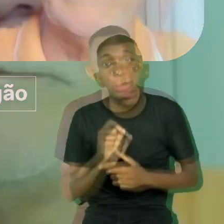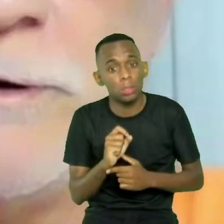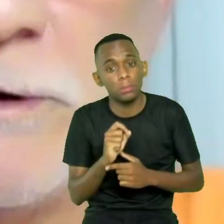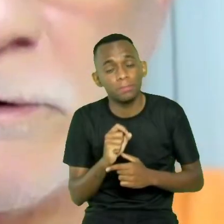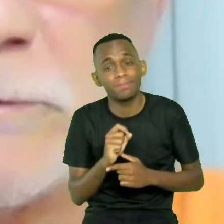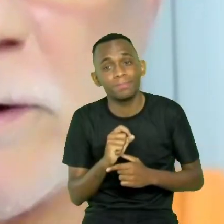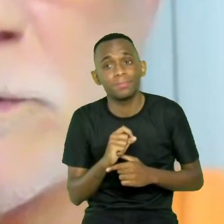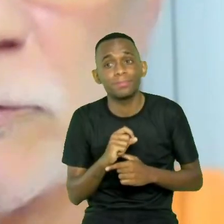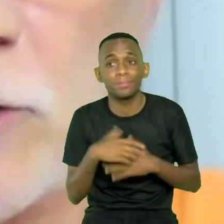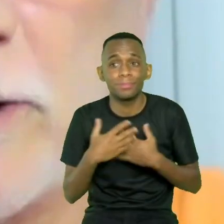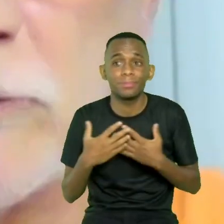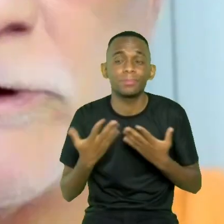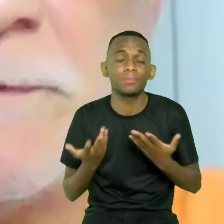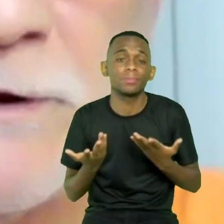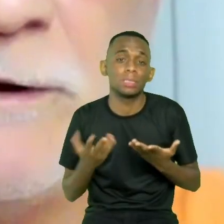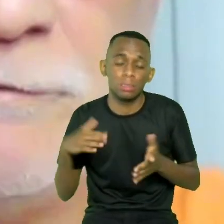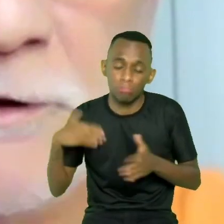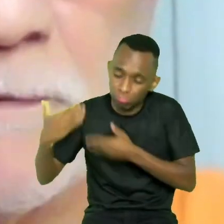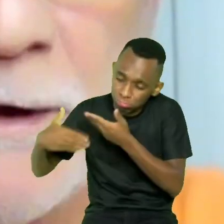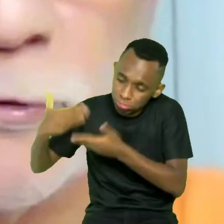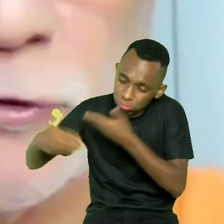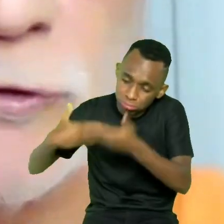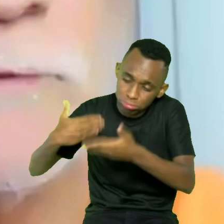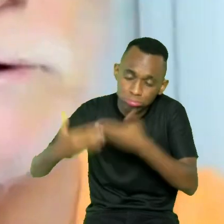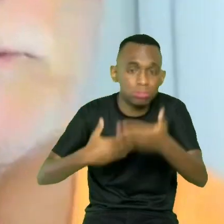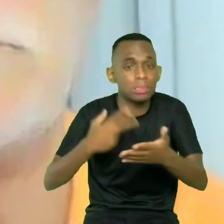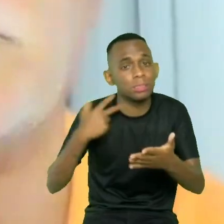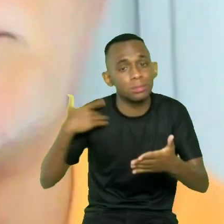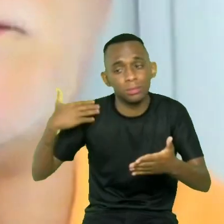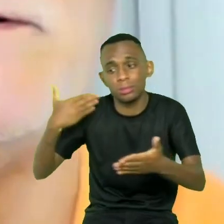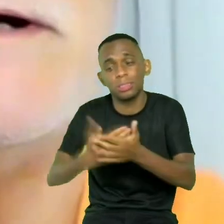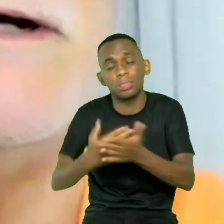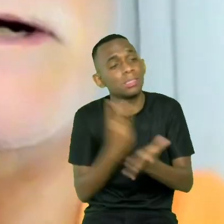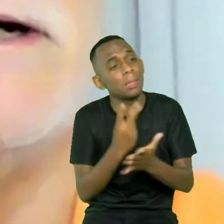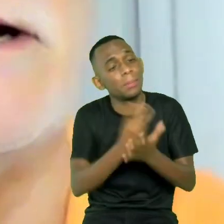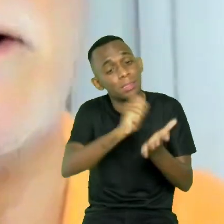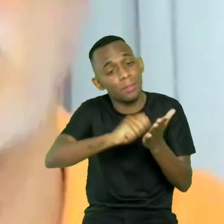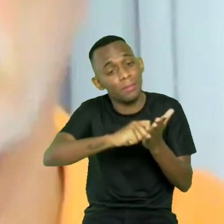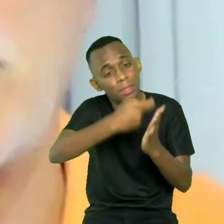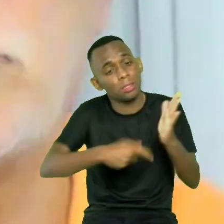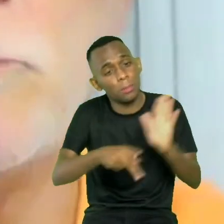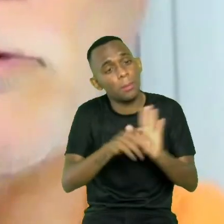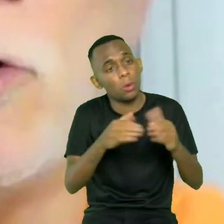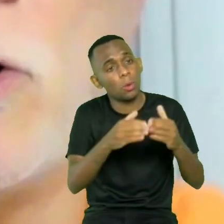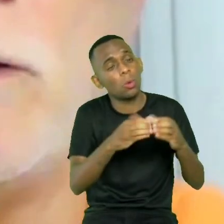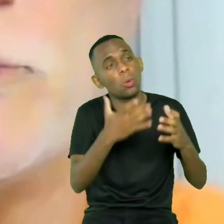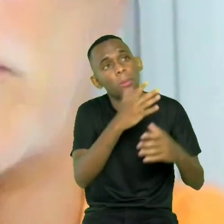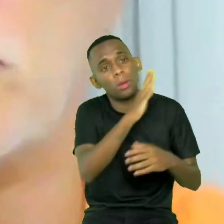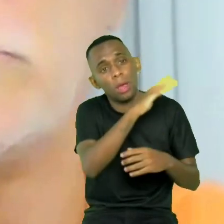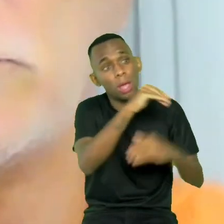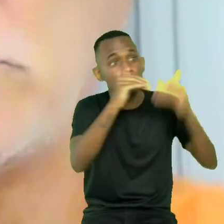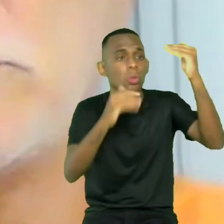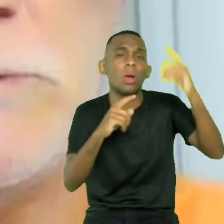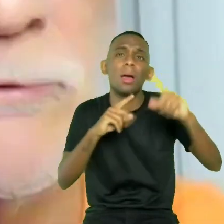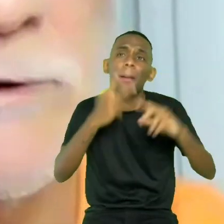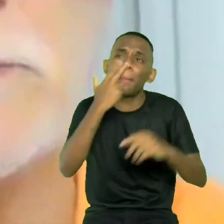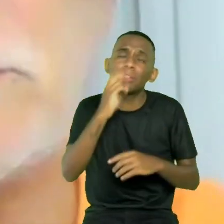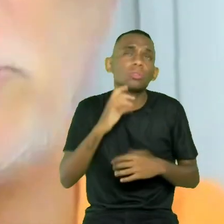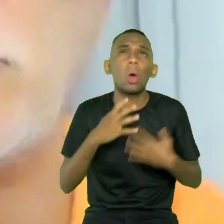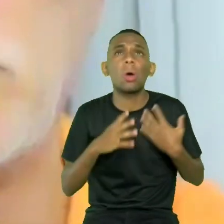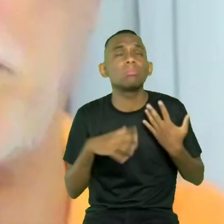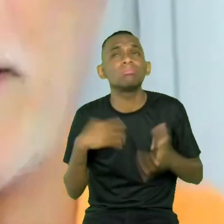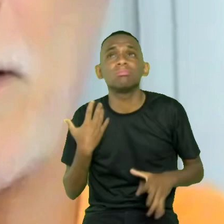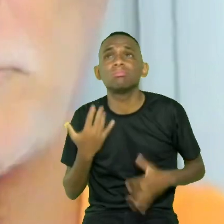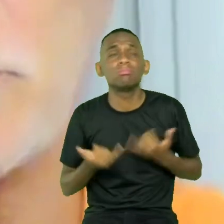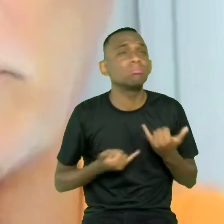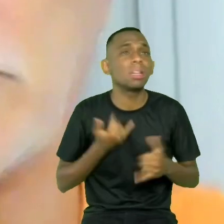de toda a minha trajetória, eu sempre escrevi para adultos, mas assim, era quase como um hobby, uma coisa assim, um